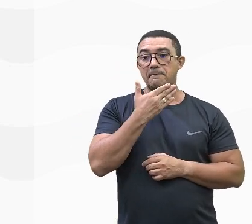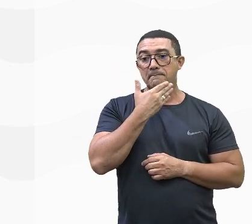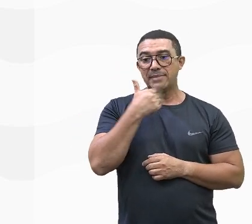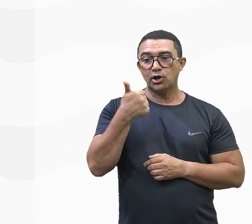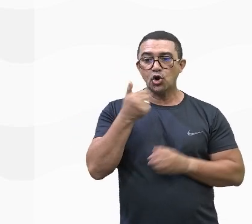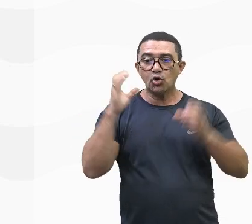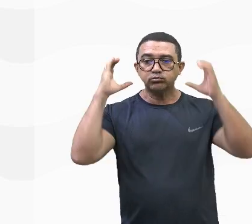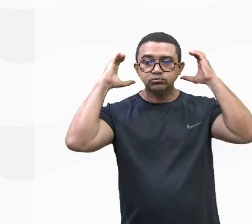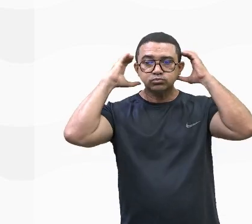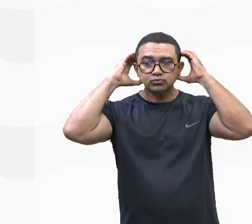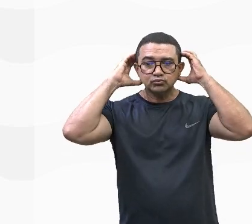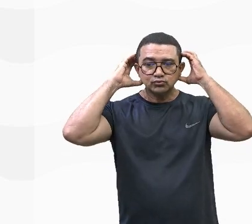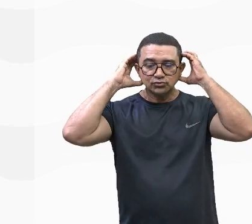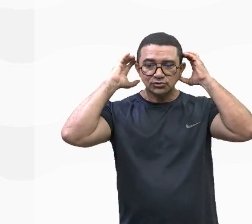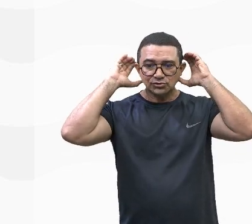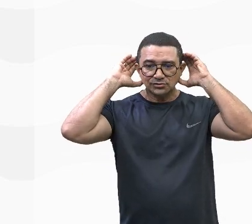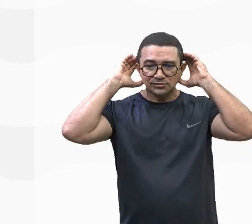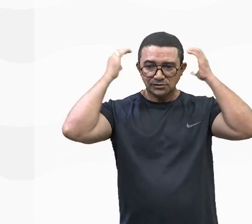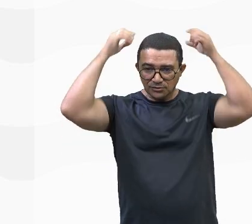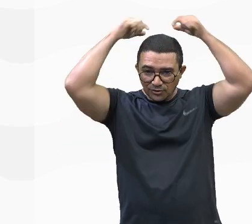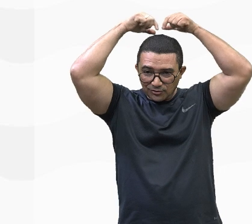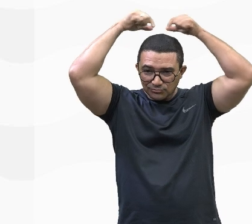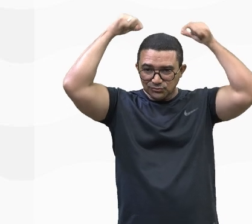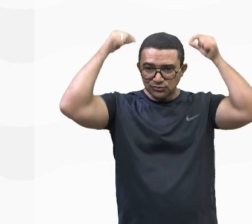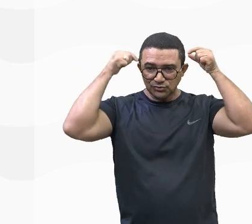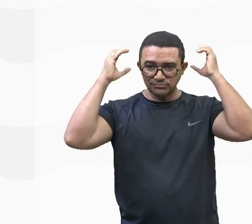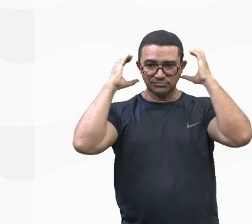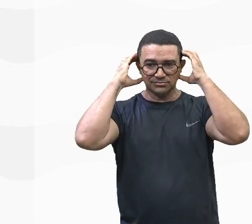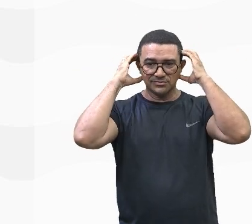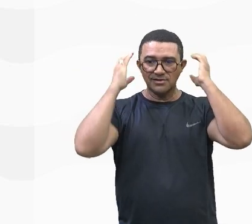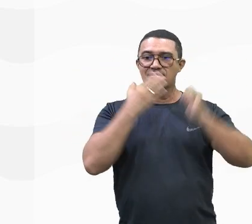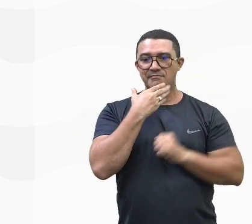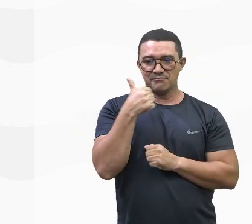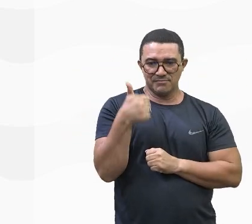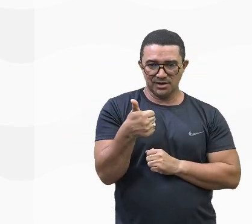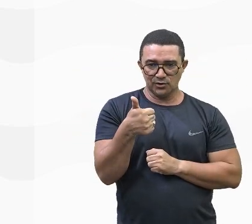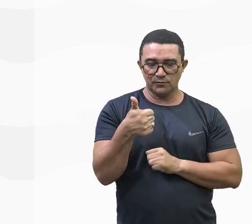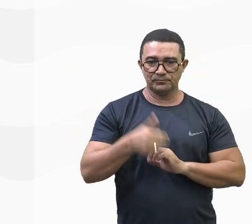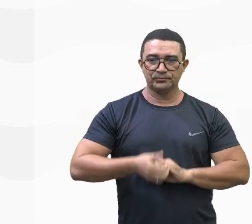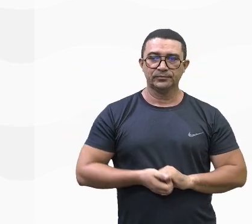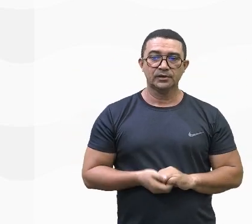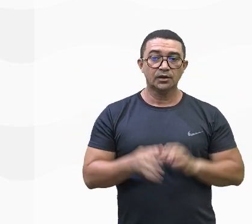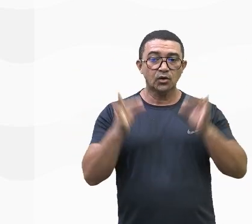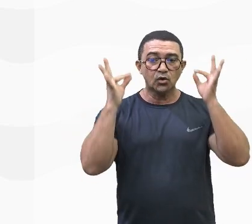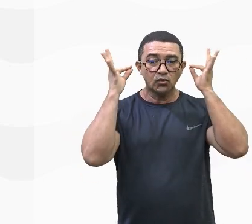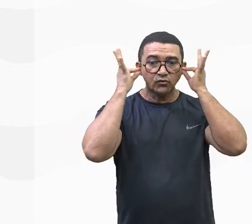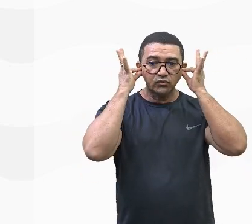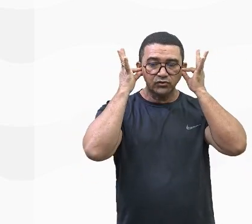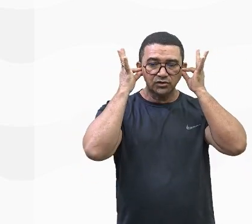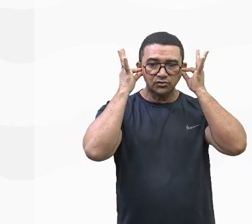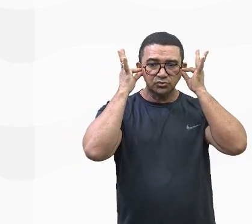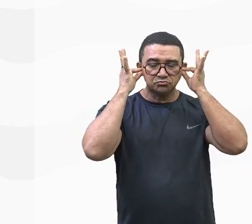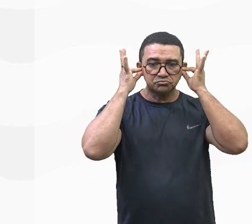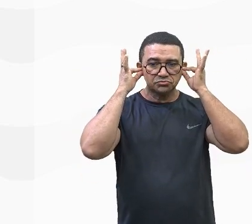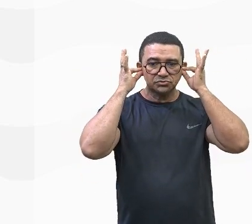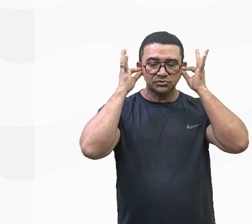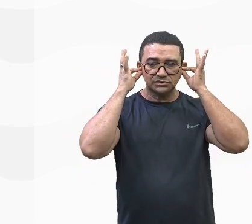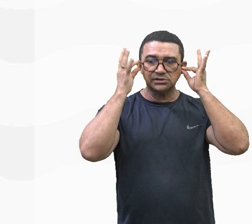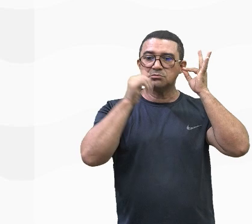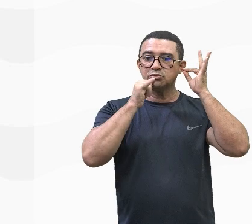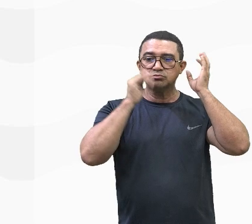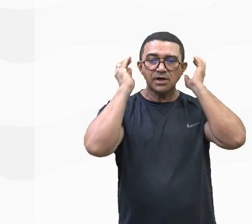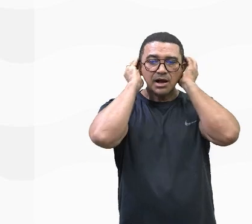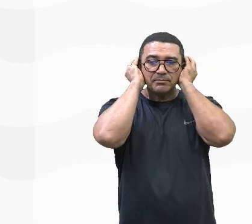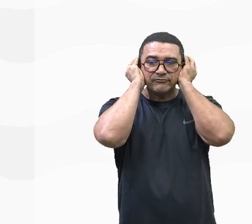Aquela caixinha aqui de um lado e outro da sua orelha, tá certo? Os fones de ouvido do tipo externo são os mais recomendados, pois